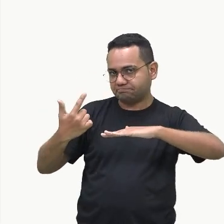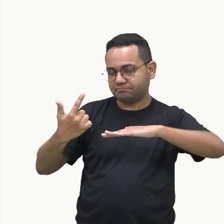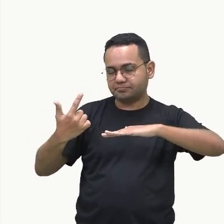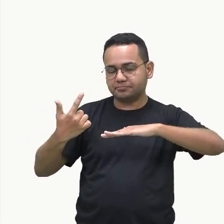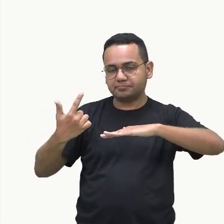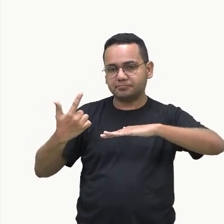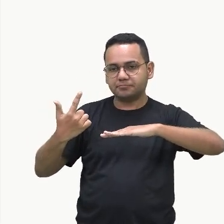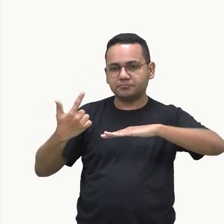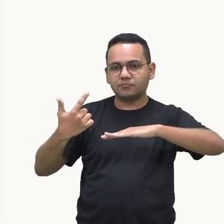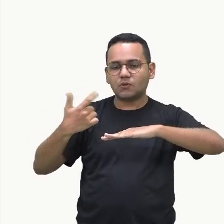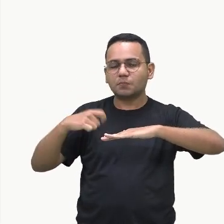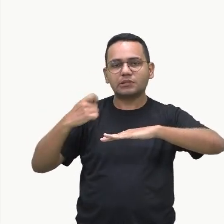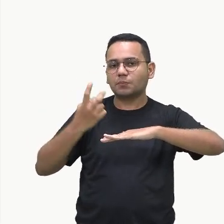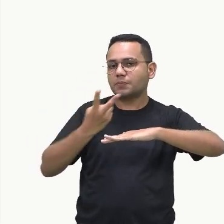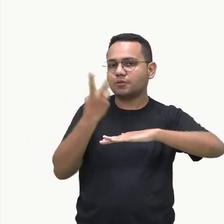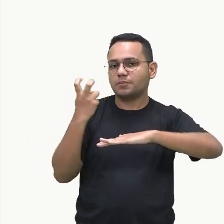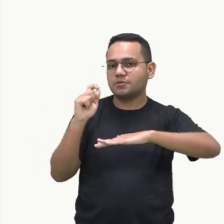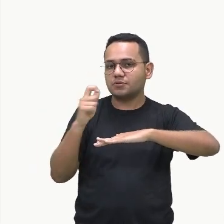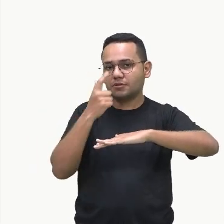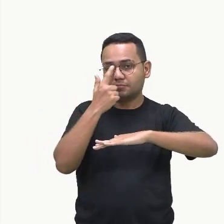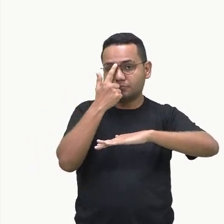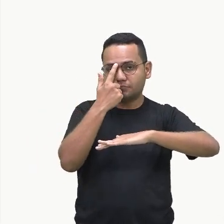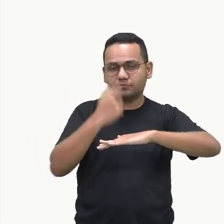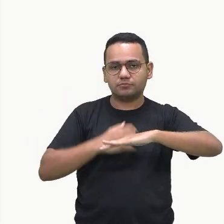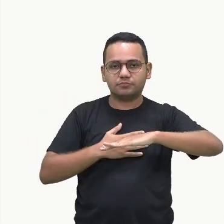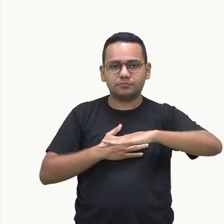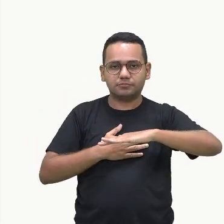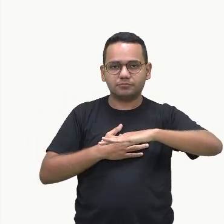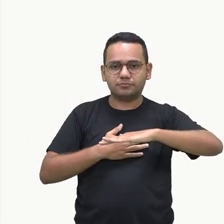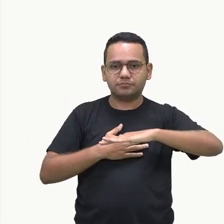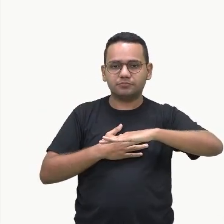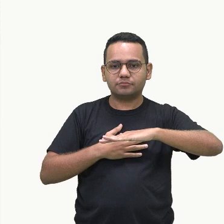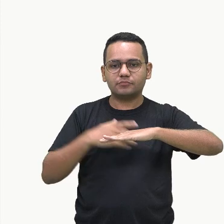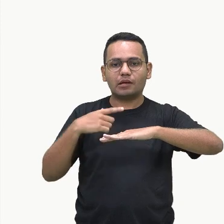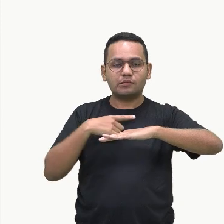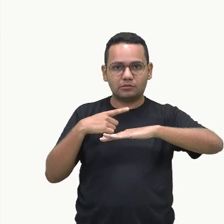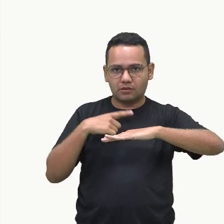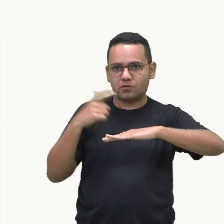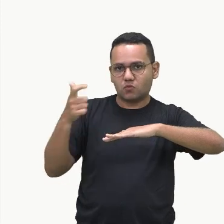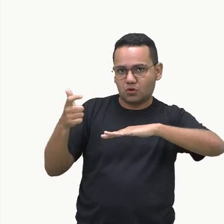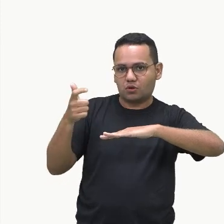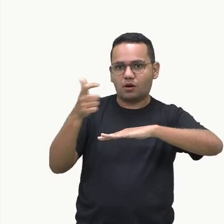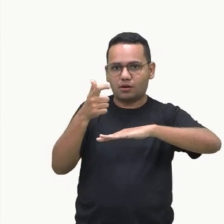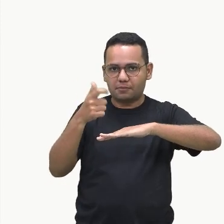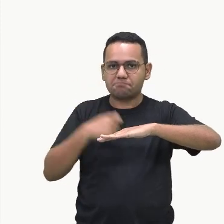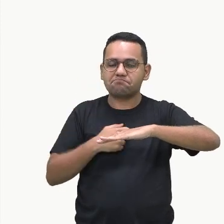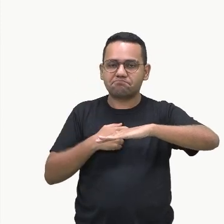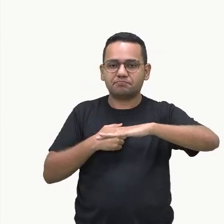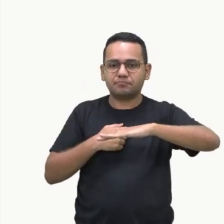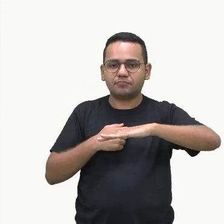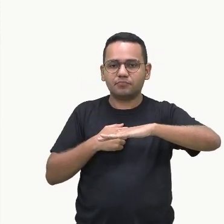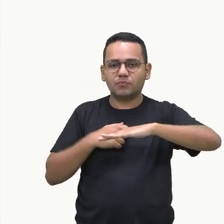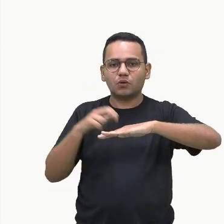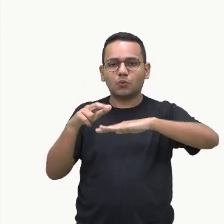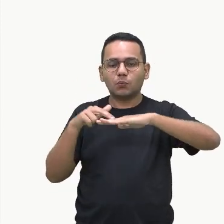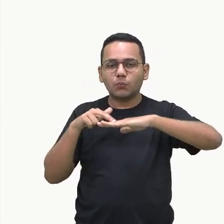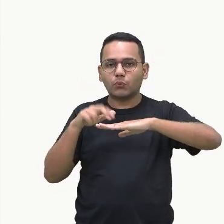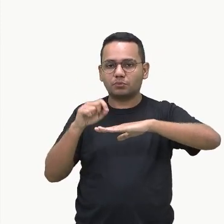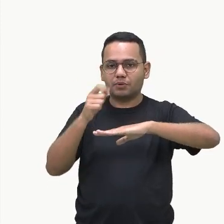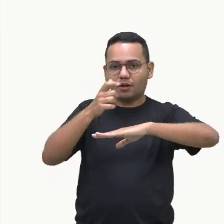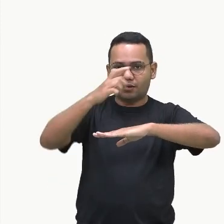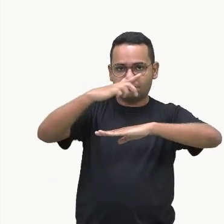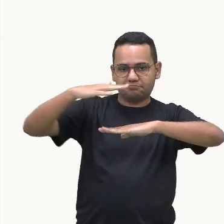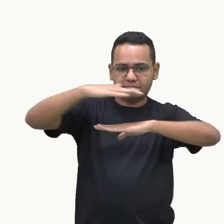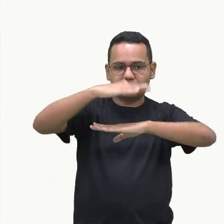pena identificar que entre elas há regiões. Então, essa região aqui de